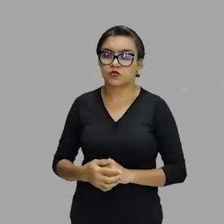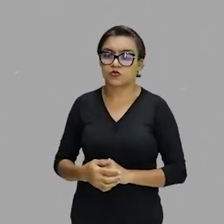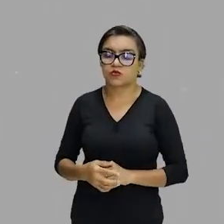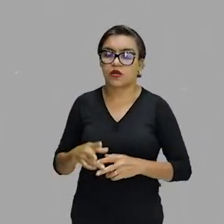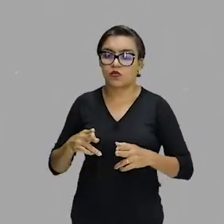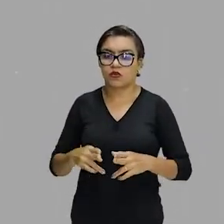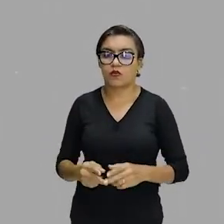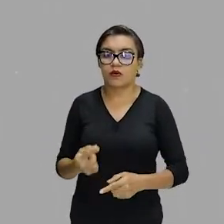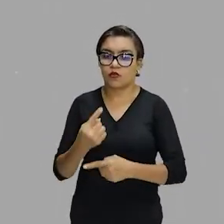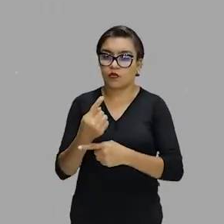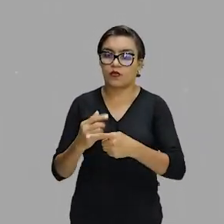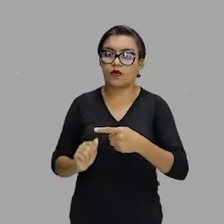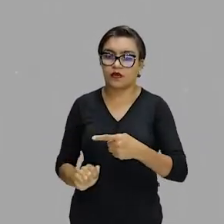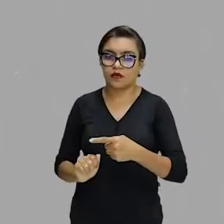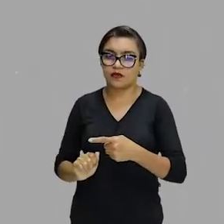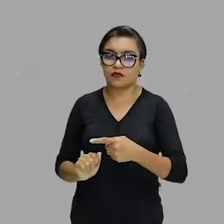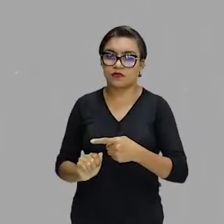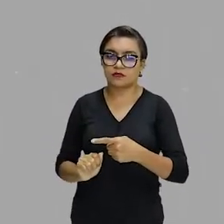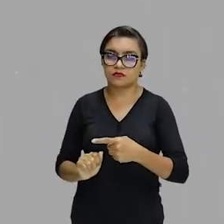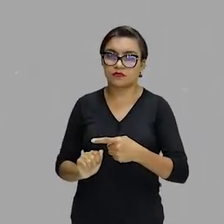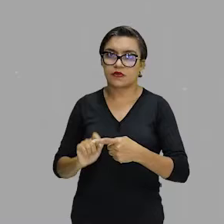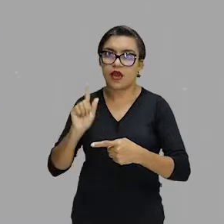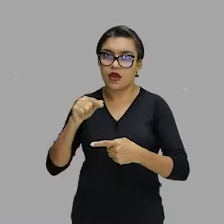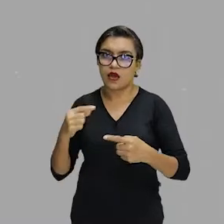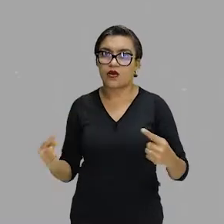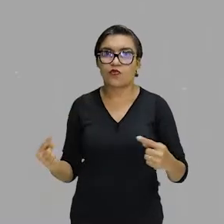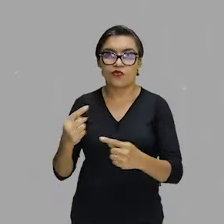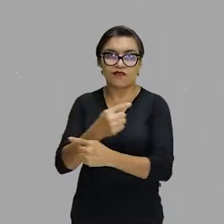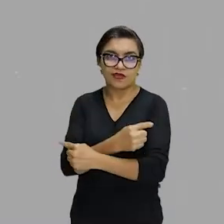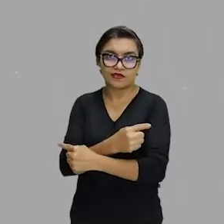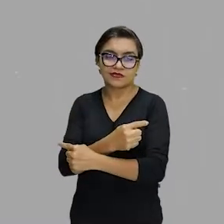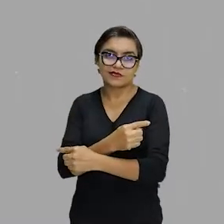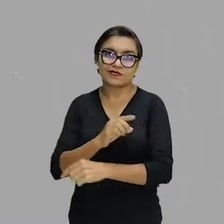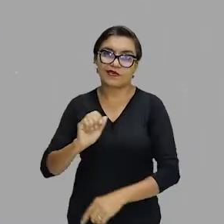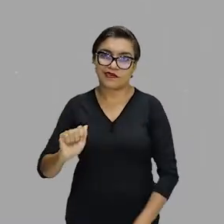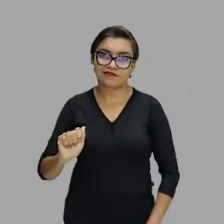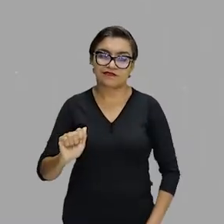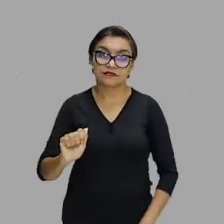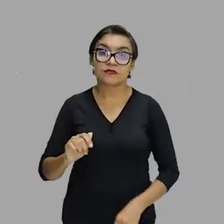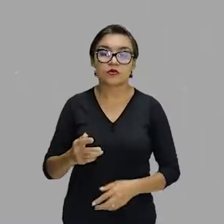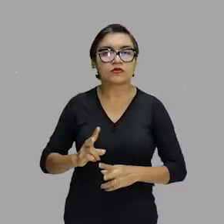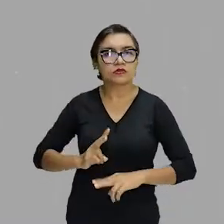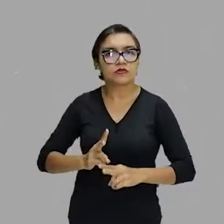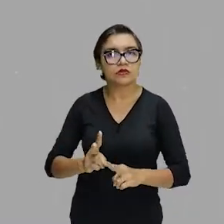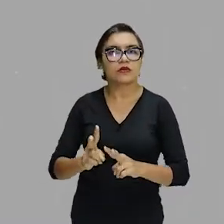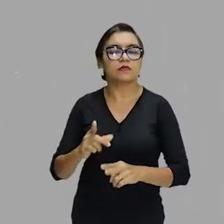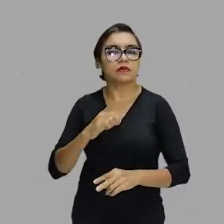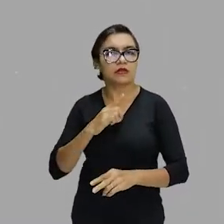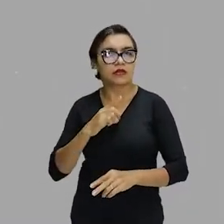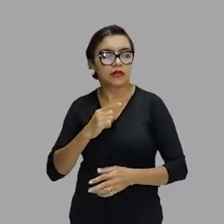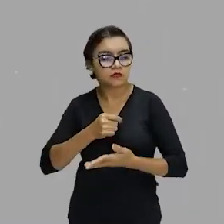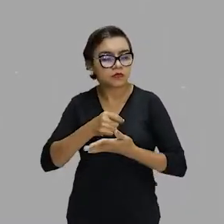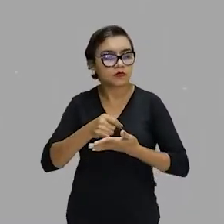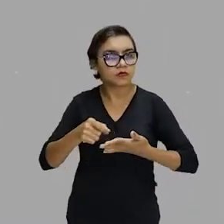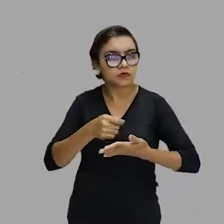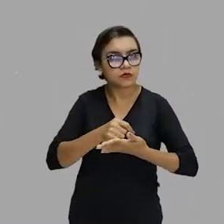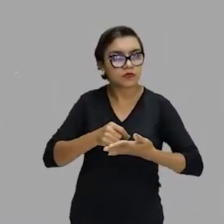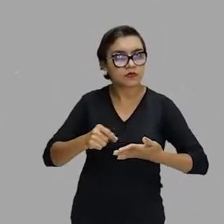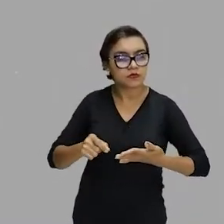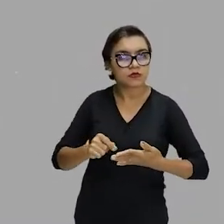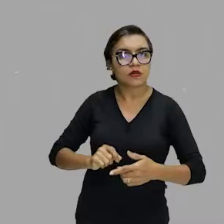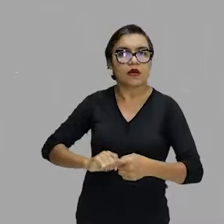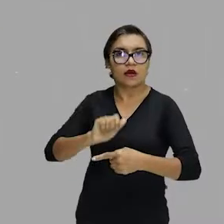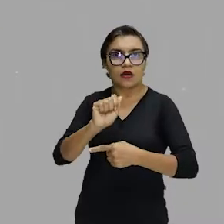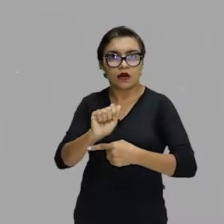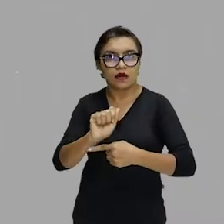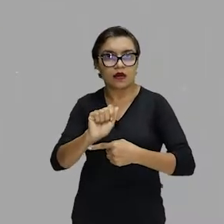A, é chamado justamente de inverso do número A. Tá? Então, todas as vezes que eu tiver essa escrita, A elevado